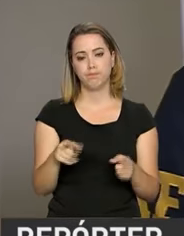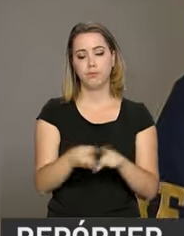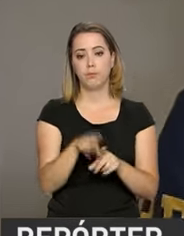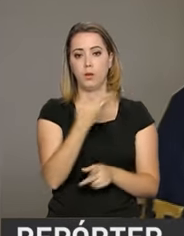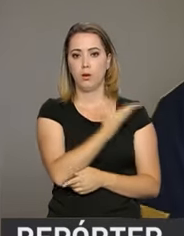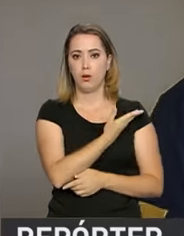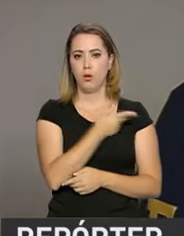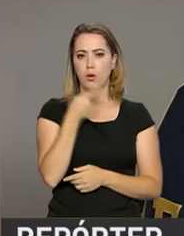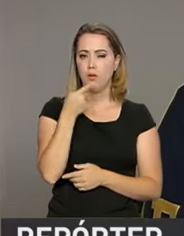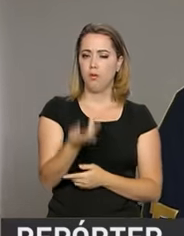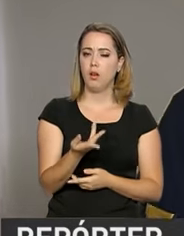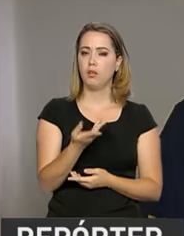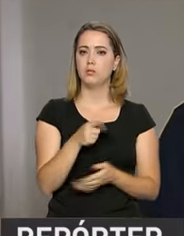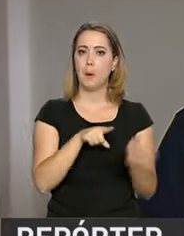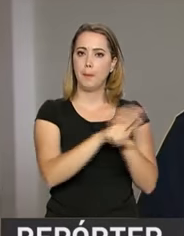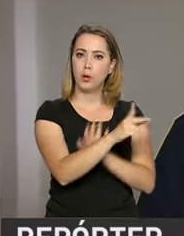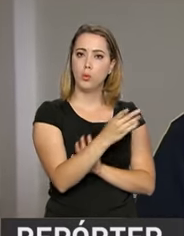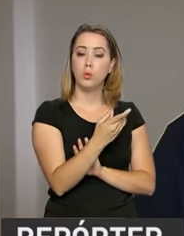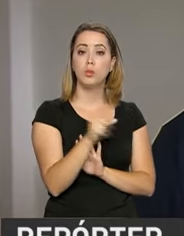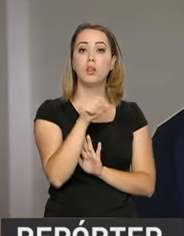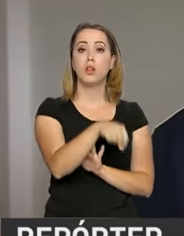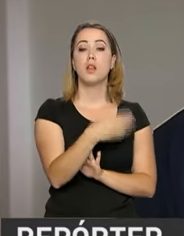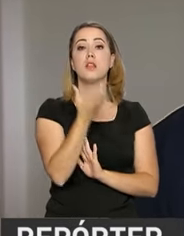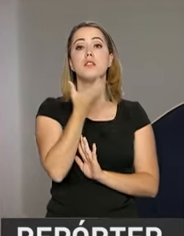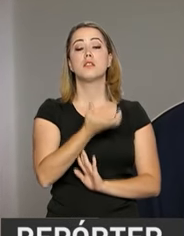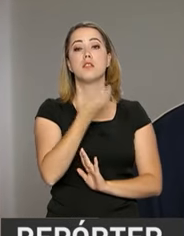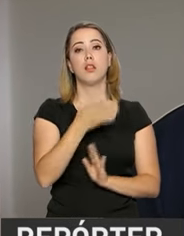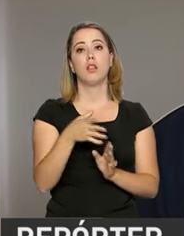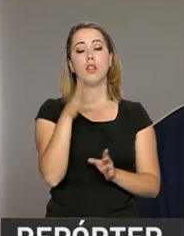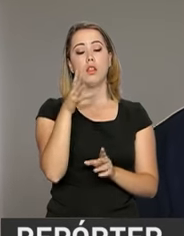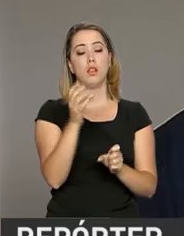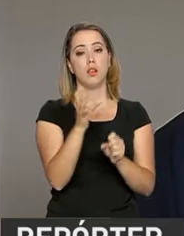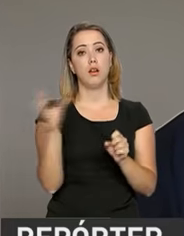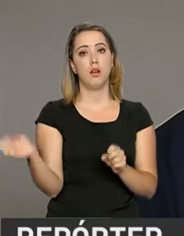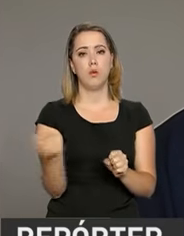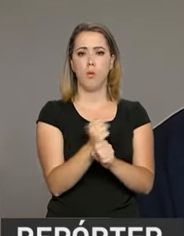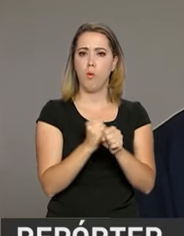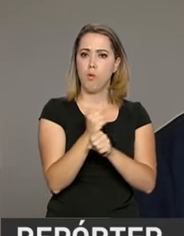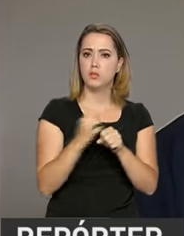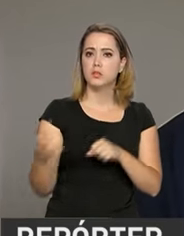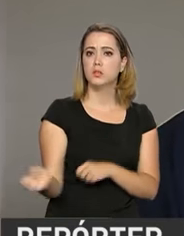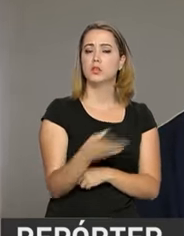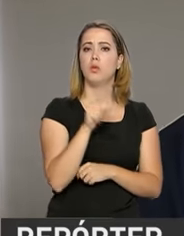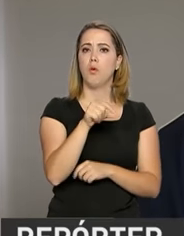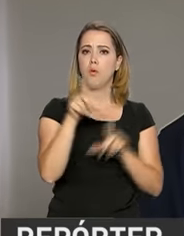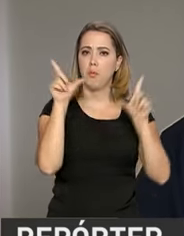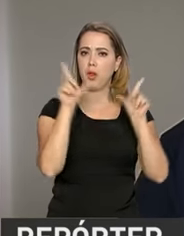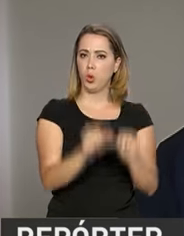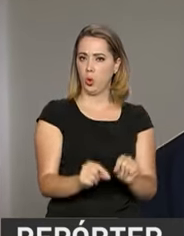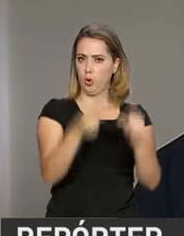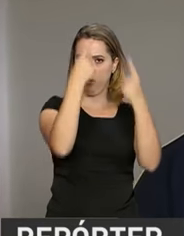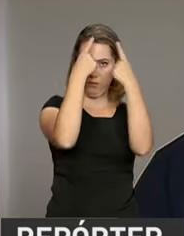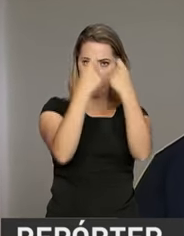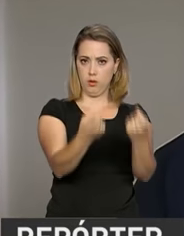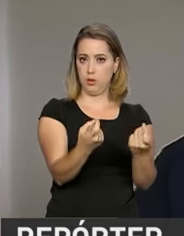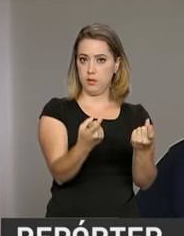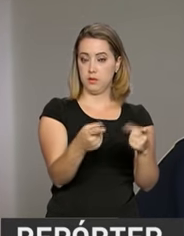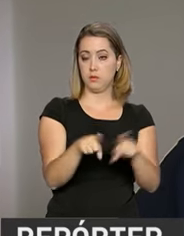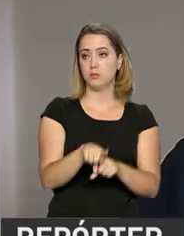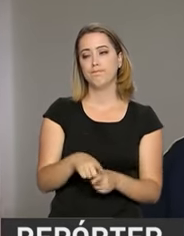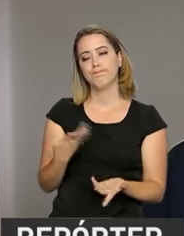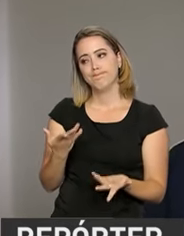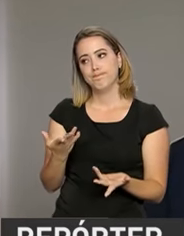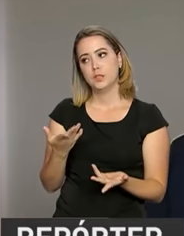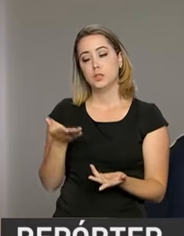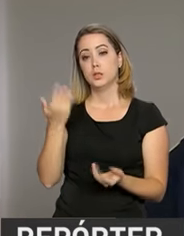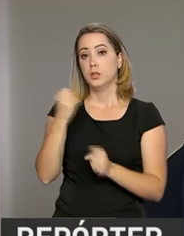Diego Brandão Diego este feriadão de final de ano ele foi menos violento em relação ao ano passado bom ano passado a gente tinha uma dinâmica diferente com